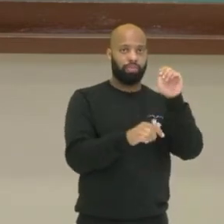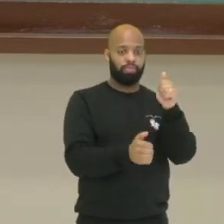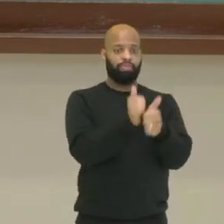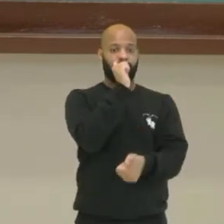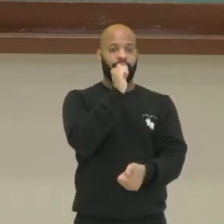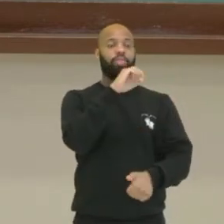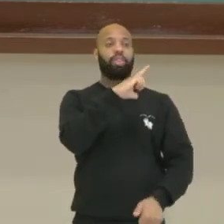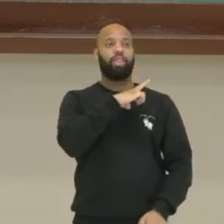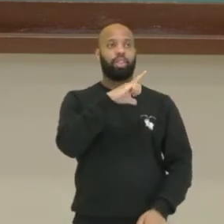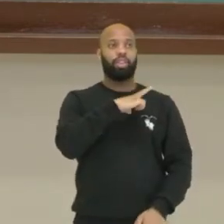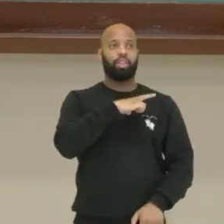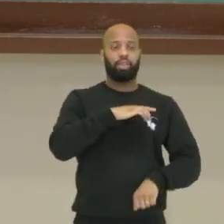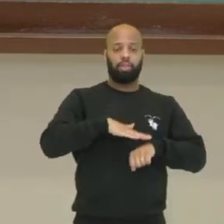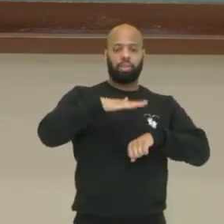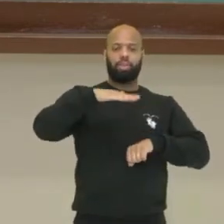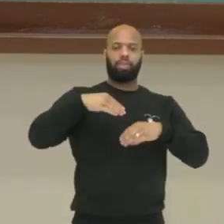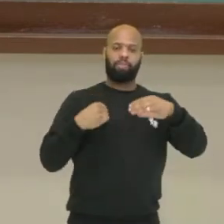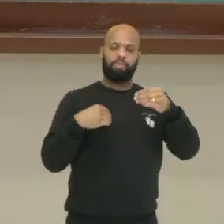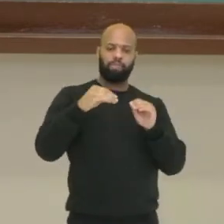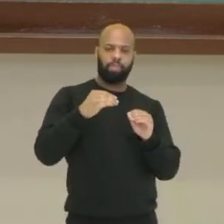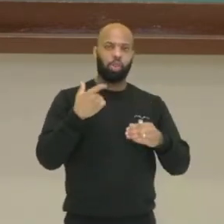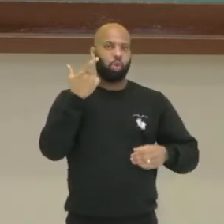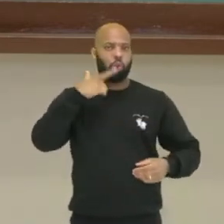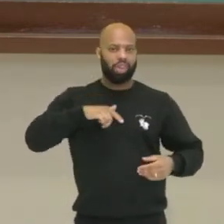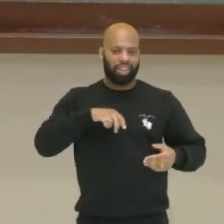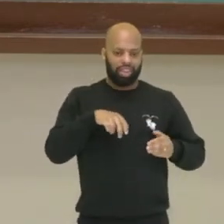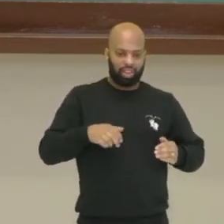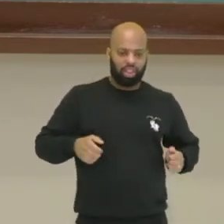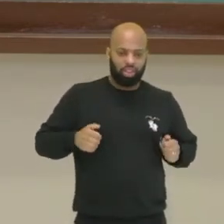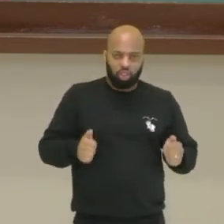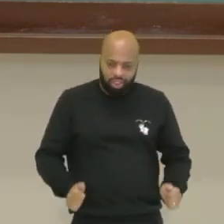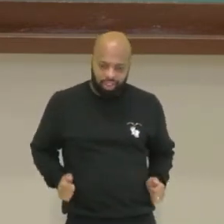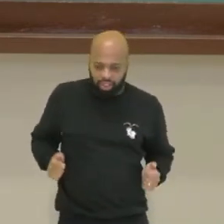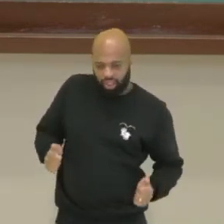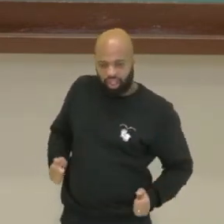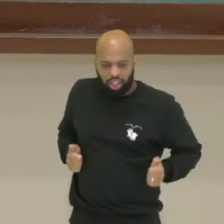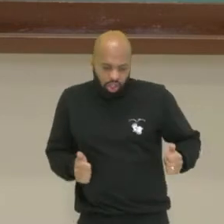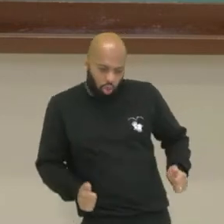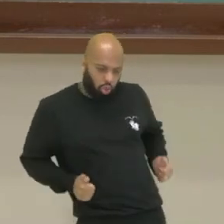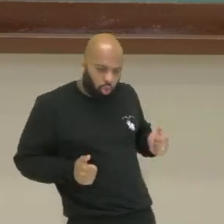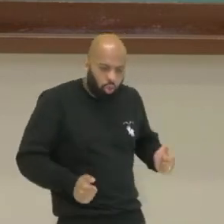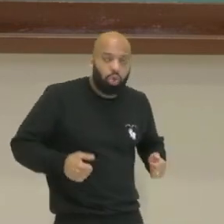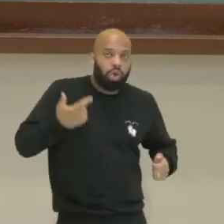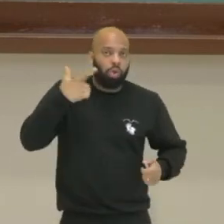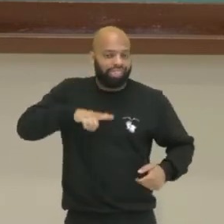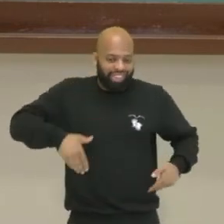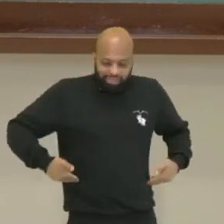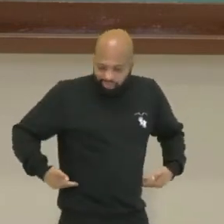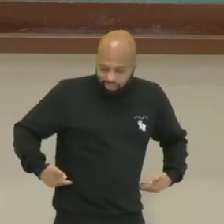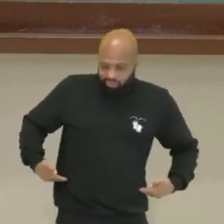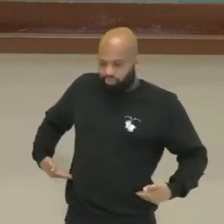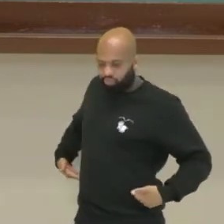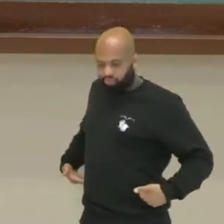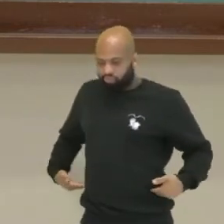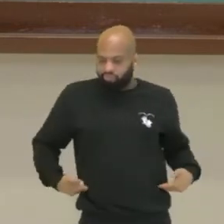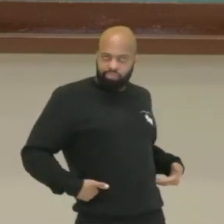possuem uma maior mobilidade de tronco, categoria B é aqueles que têm